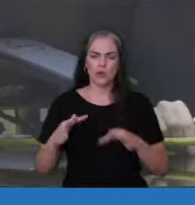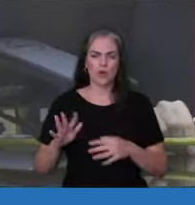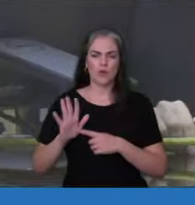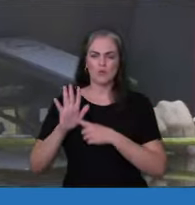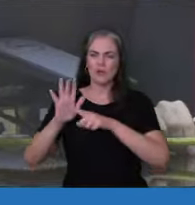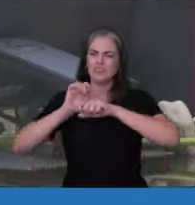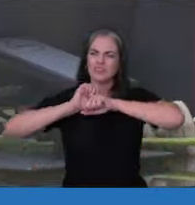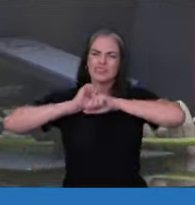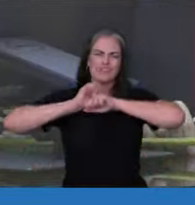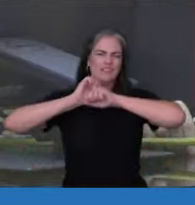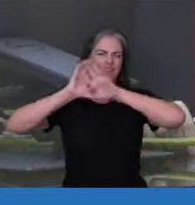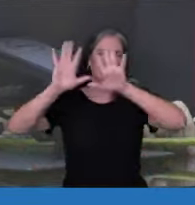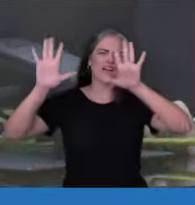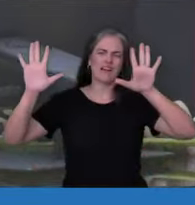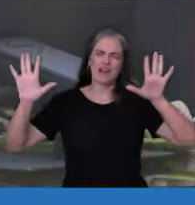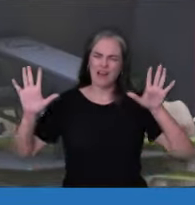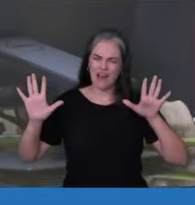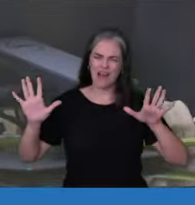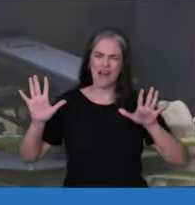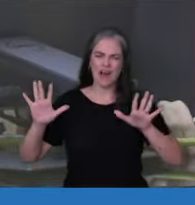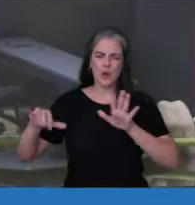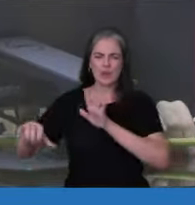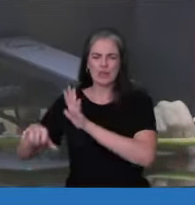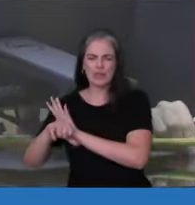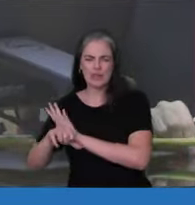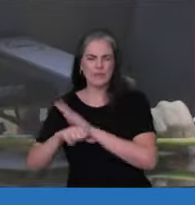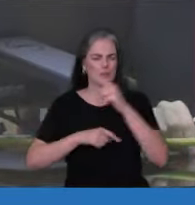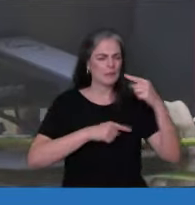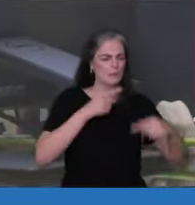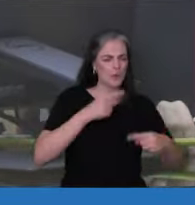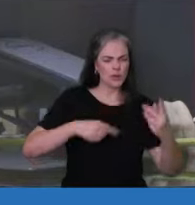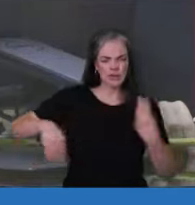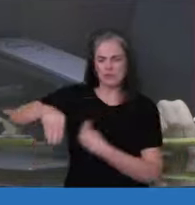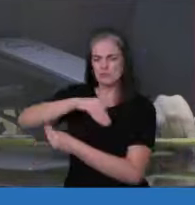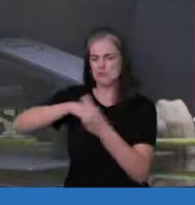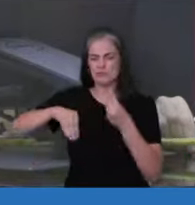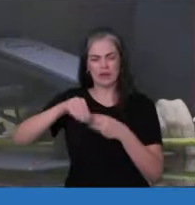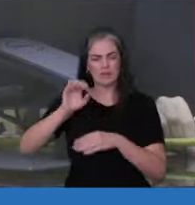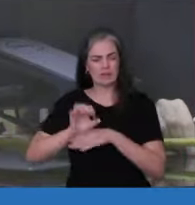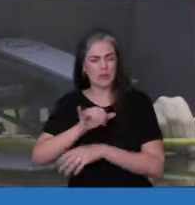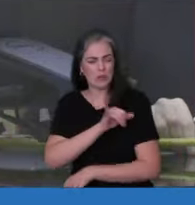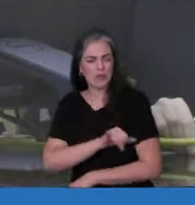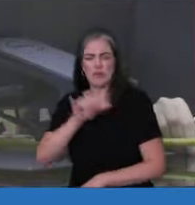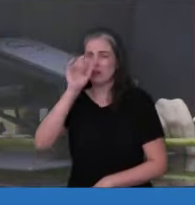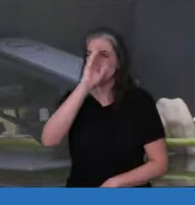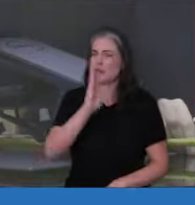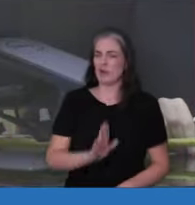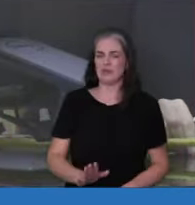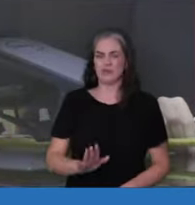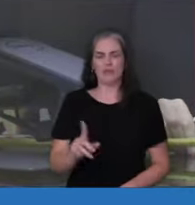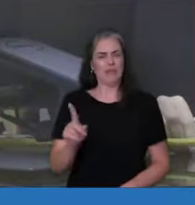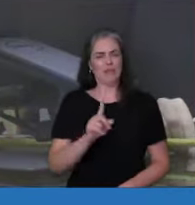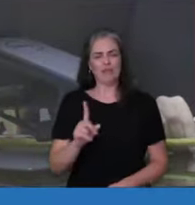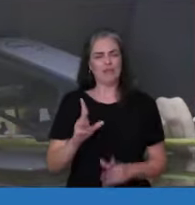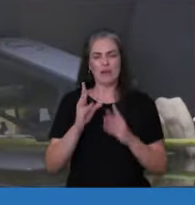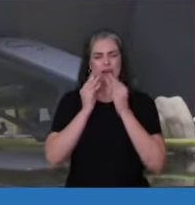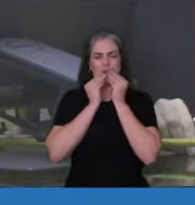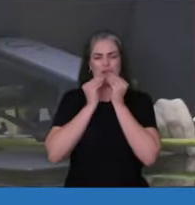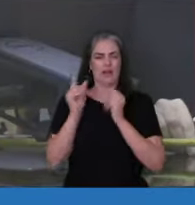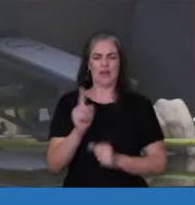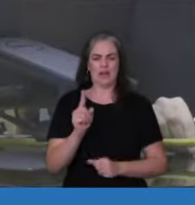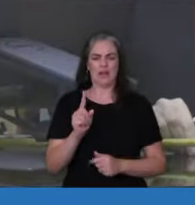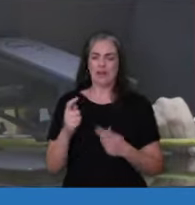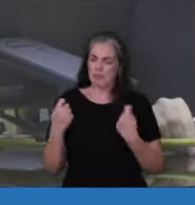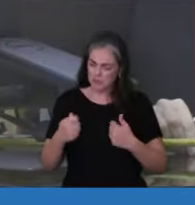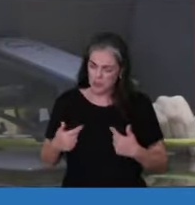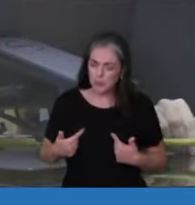evidência da relação entre crime e política no Estado do Rio de Janeiro e no Brasil, para não nos silenciarmos diante da necessidade de